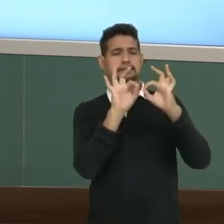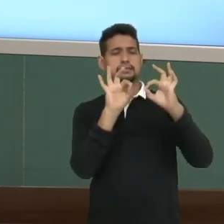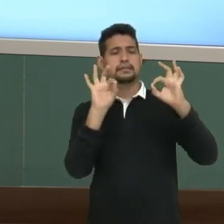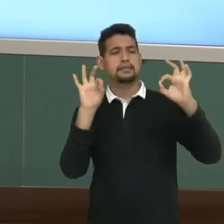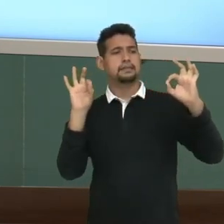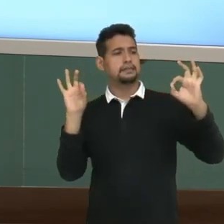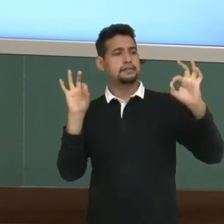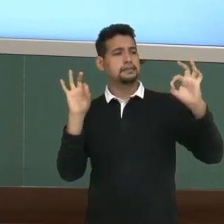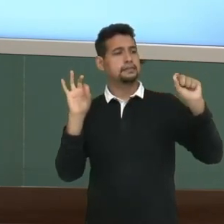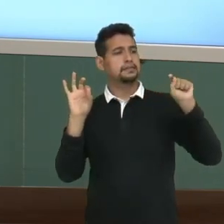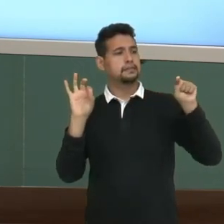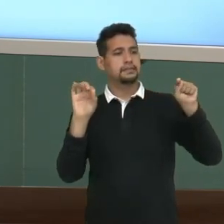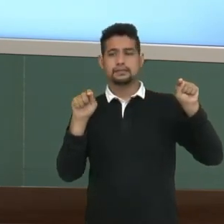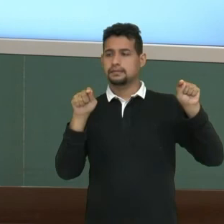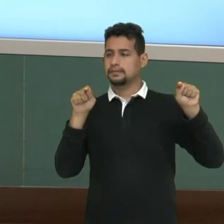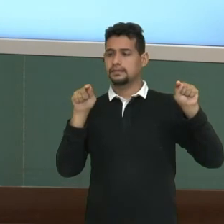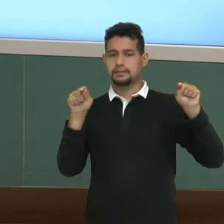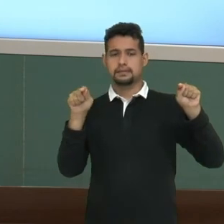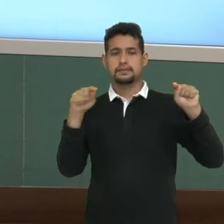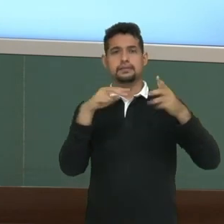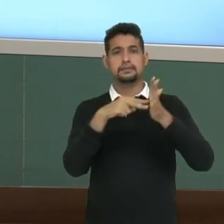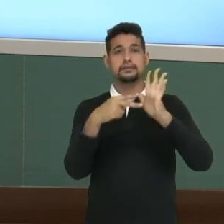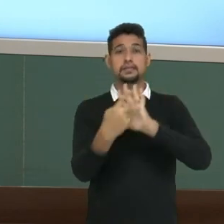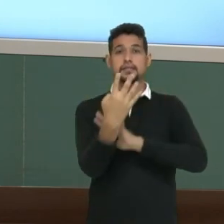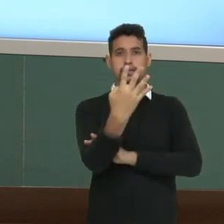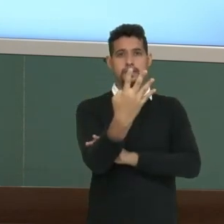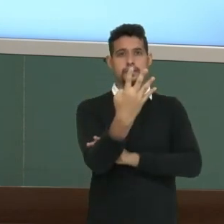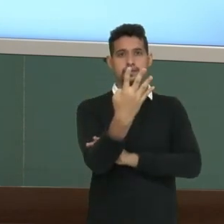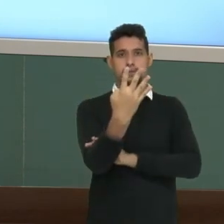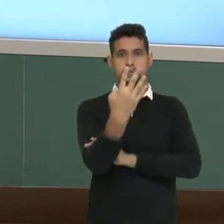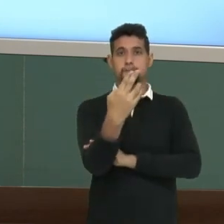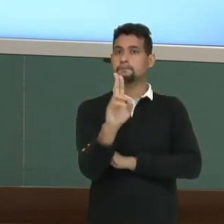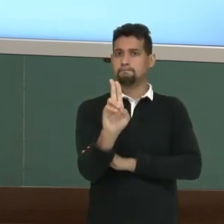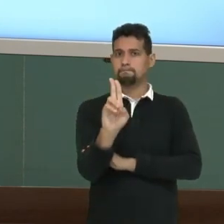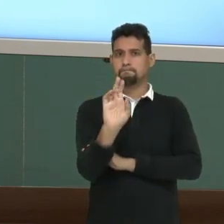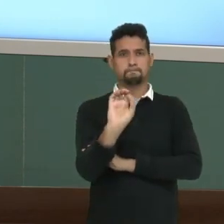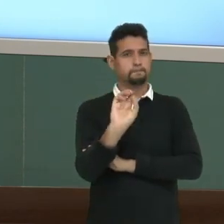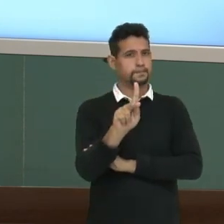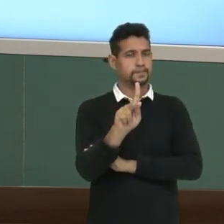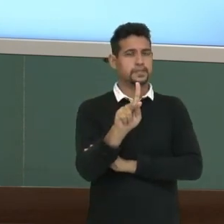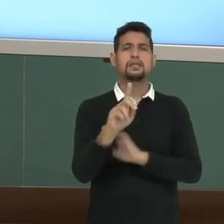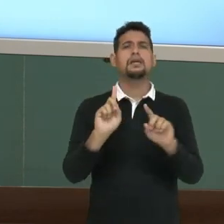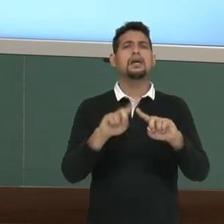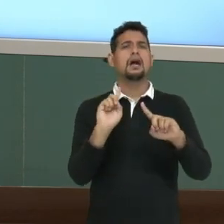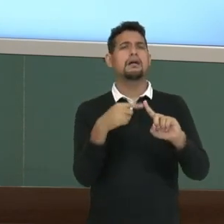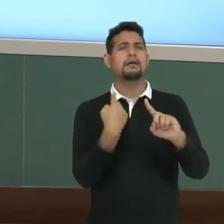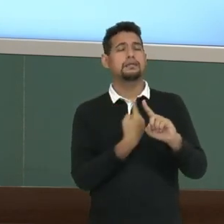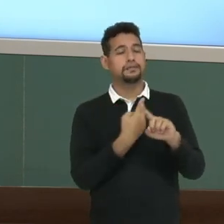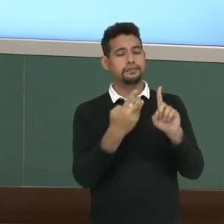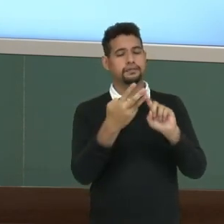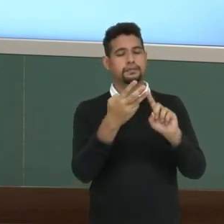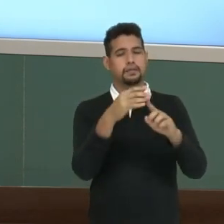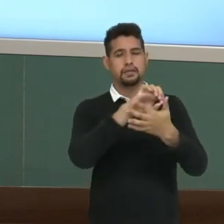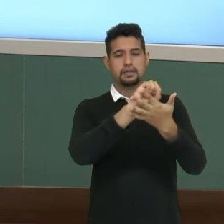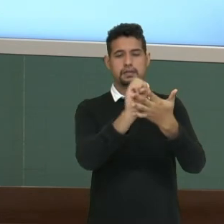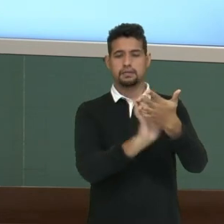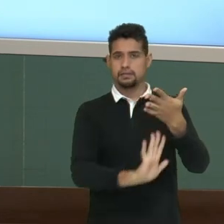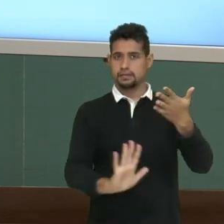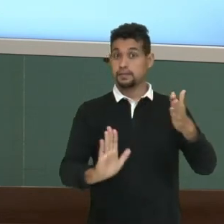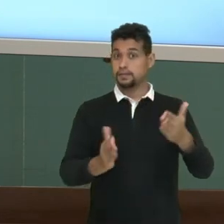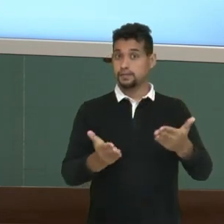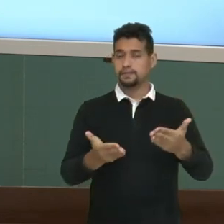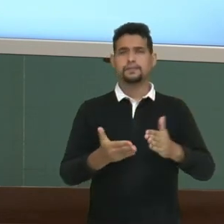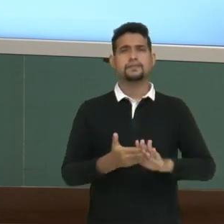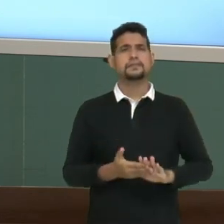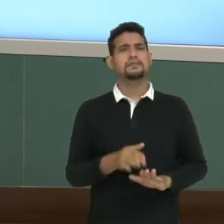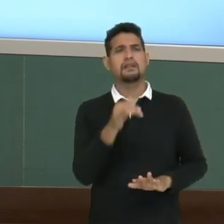ponto até essa equação vale 4 unidades. Tranquilo? Vamos para o terceiro exercício de hoje.